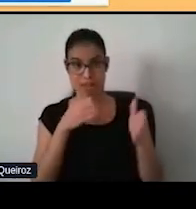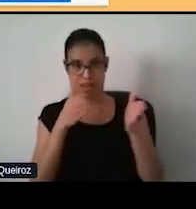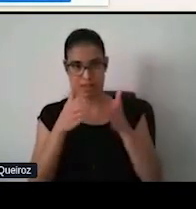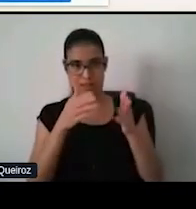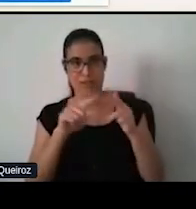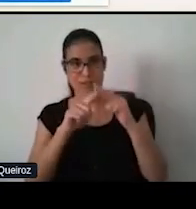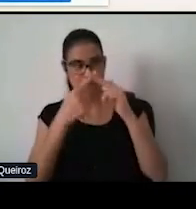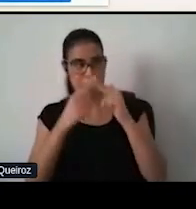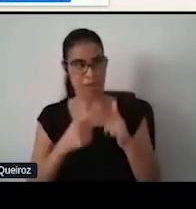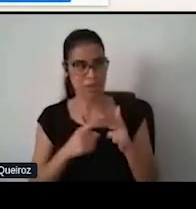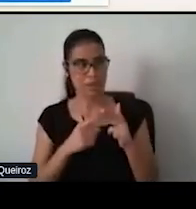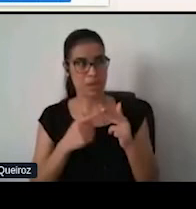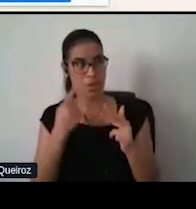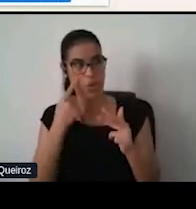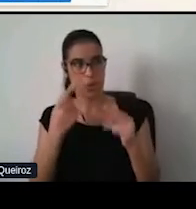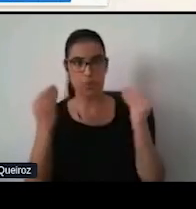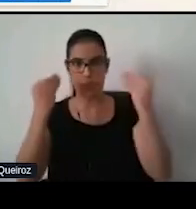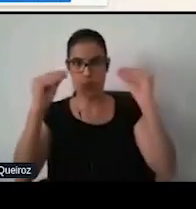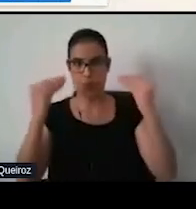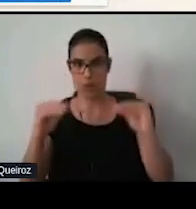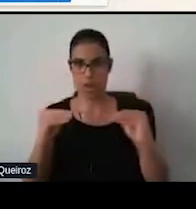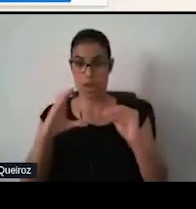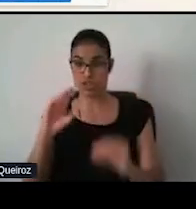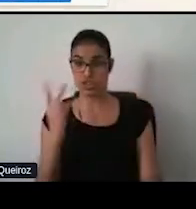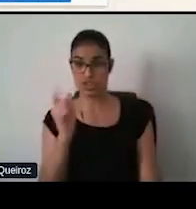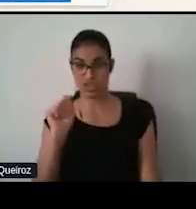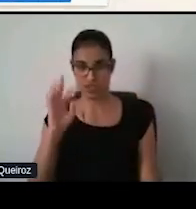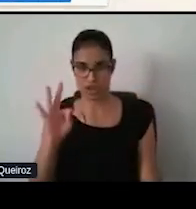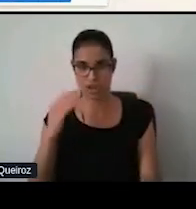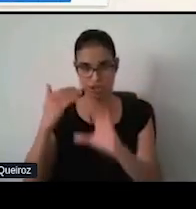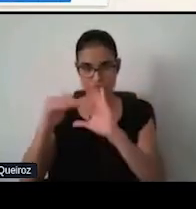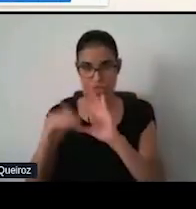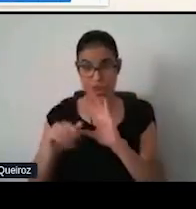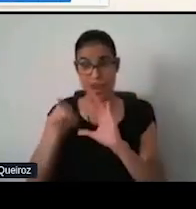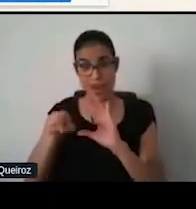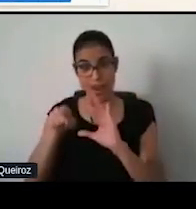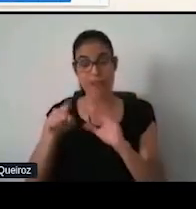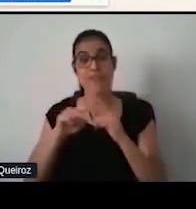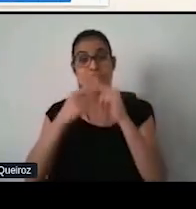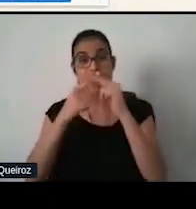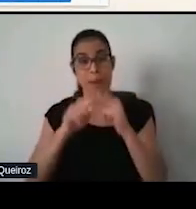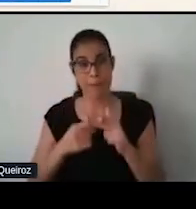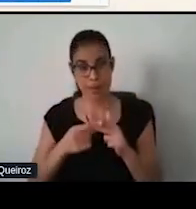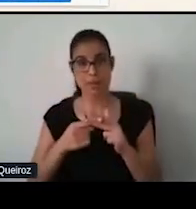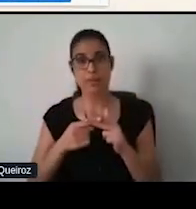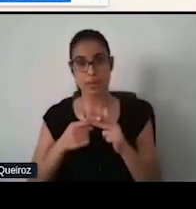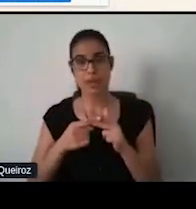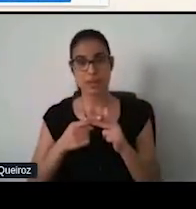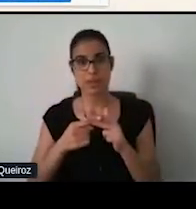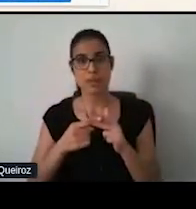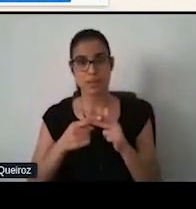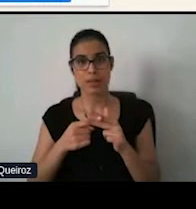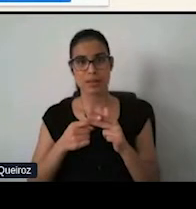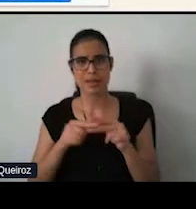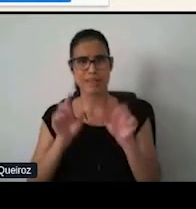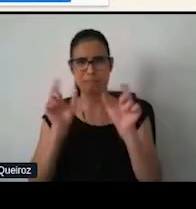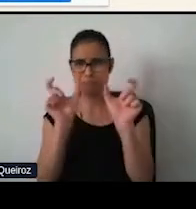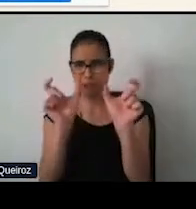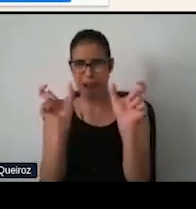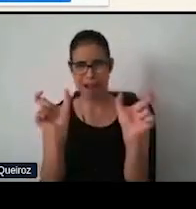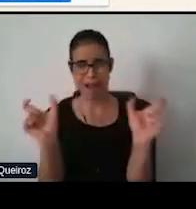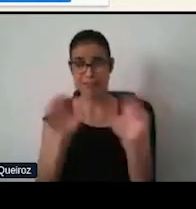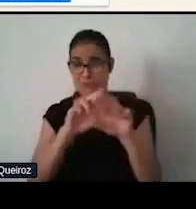só para avisar, eu vou colocar aqui também no chat, porque são ferramentas que têm muitos nomes em inglês, muitos